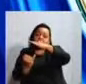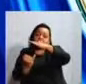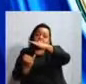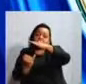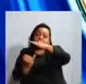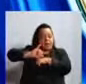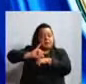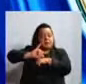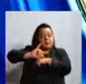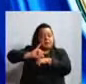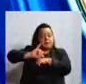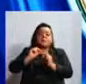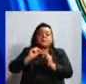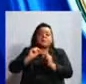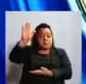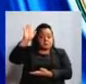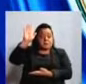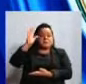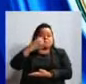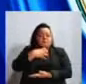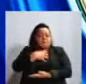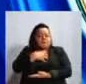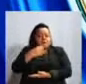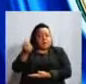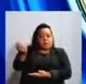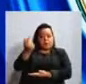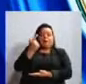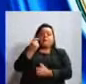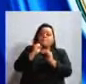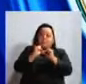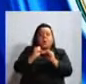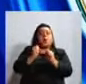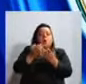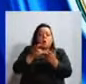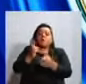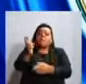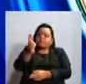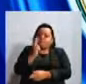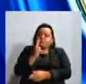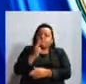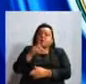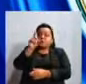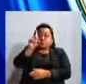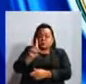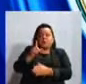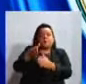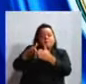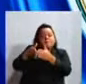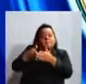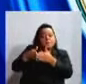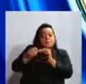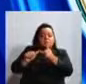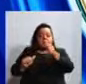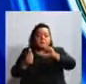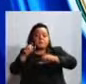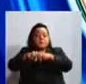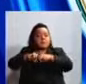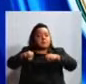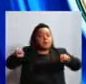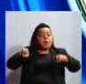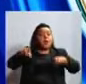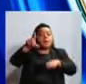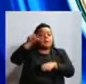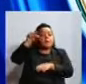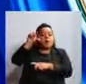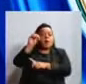O candidato que, porventura, se sentir ofendido, poderá apleitear o direito de resposta que será analisado pela banca julgadora indicada